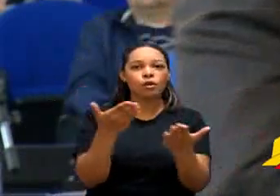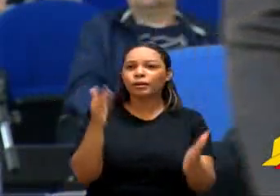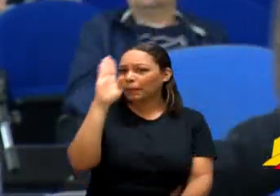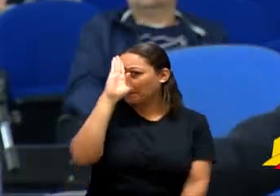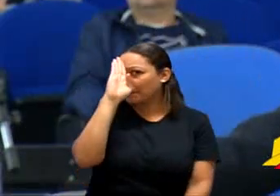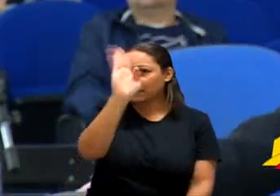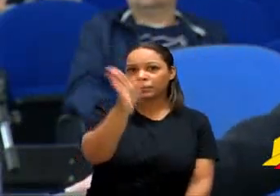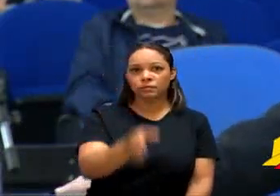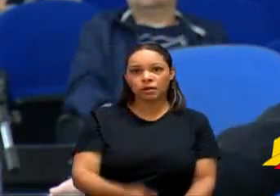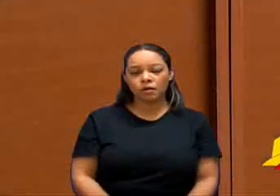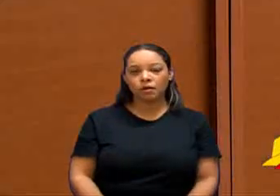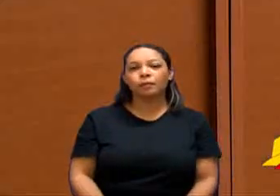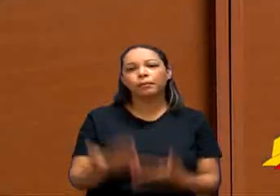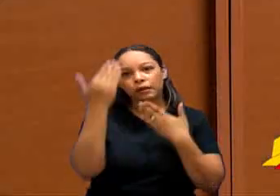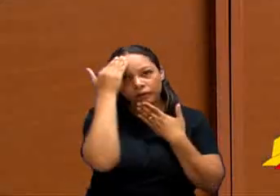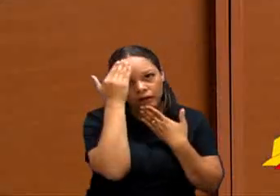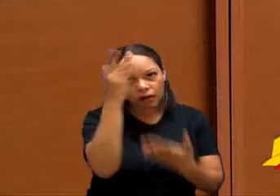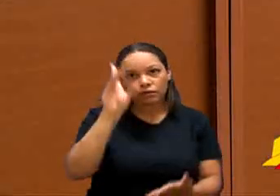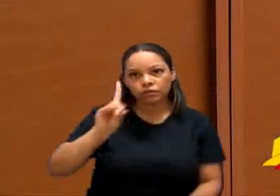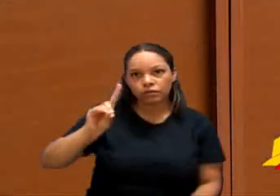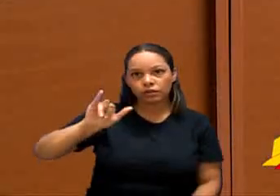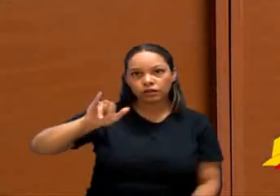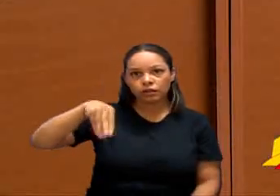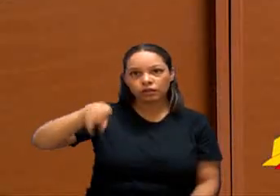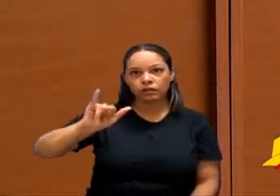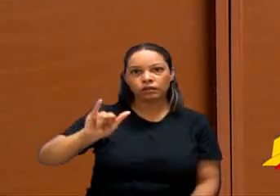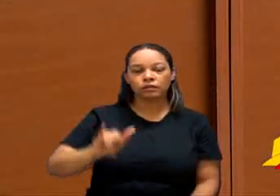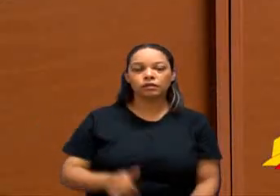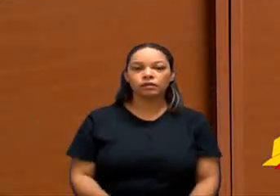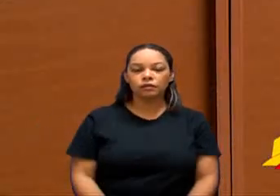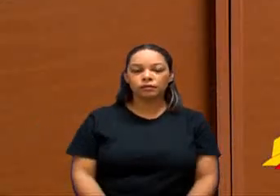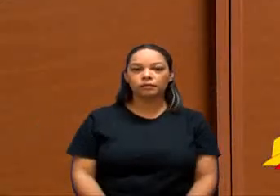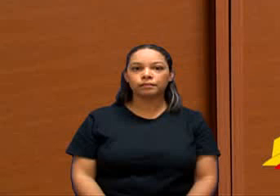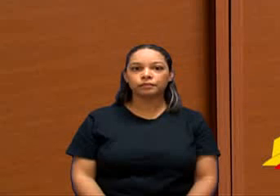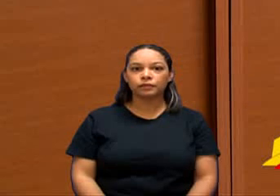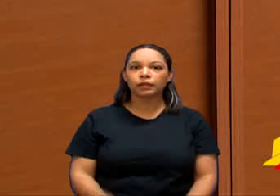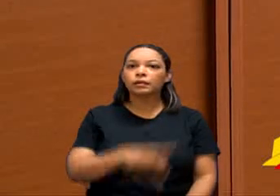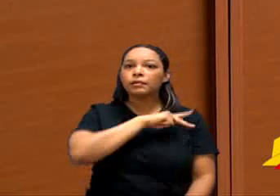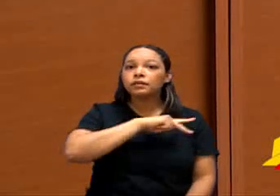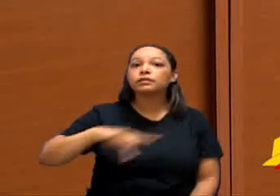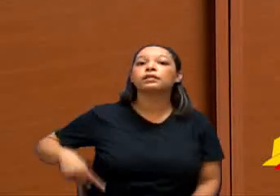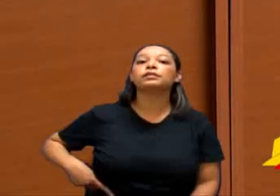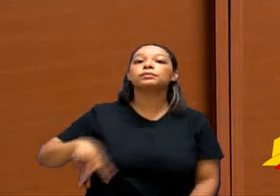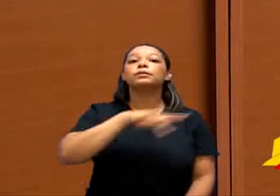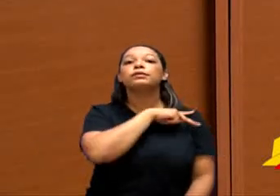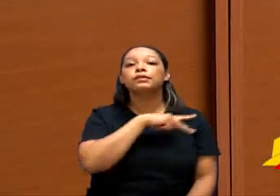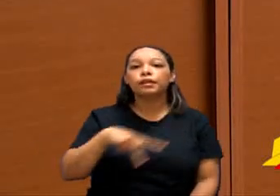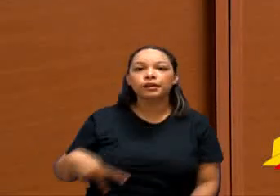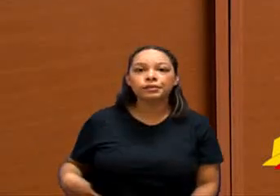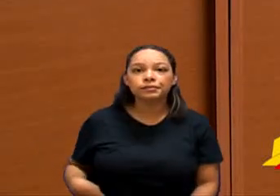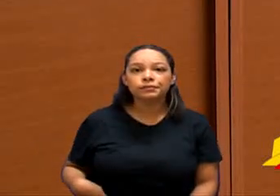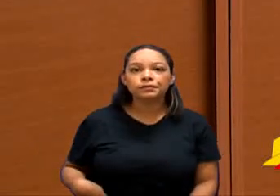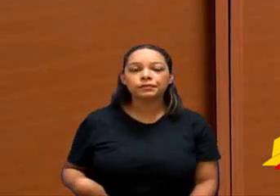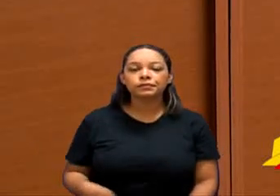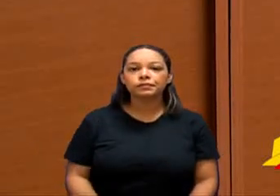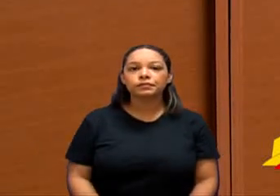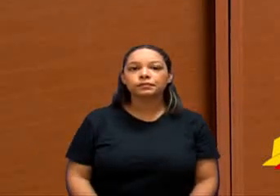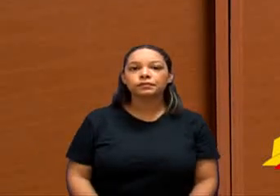aí. Obrigado, Dini. Senhor presidente. Presidente. Então, presidente